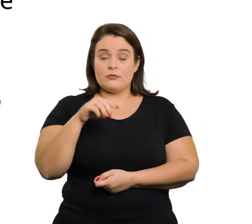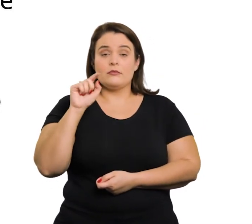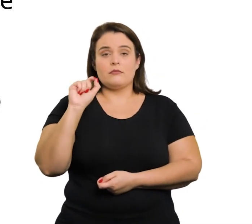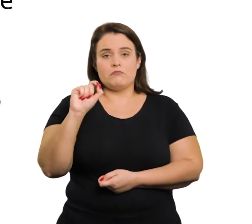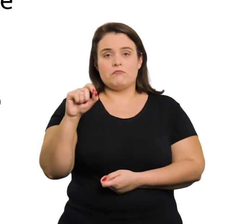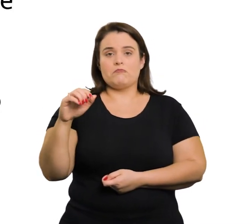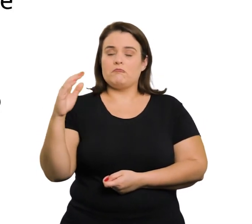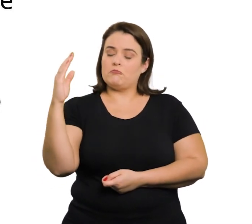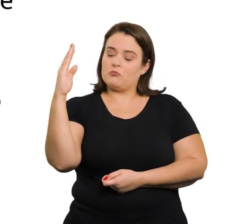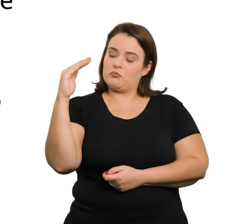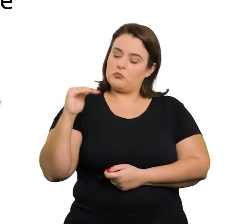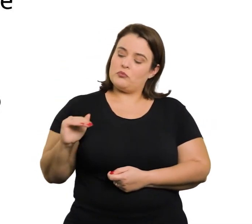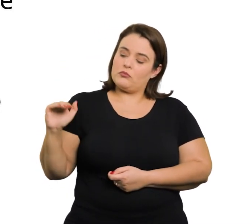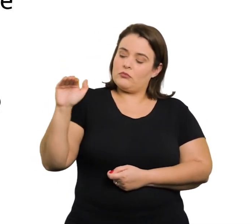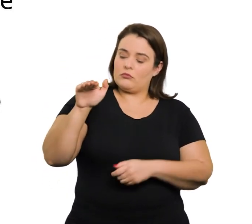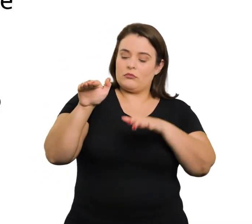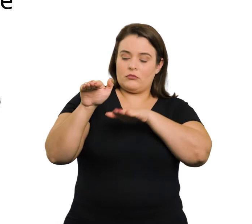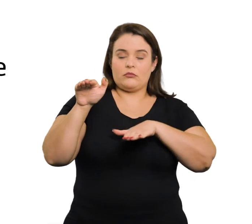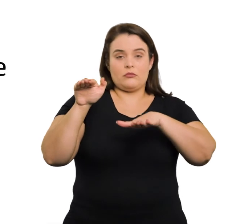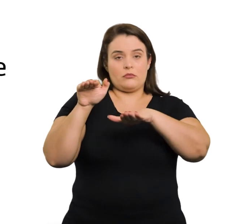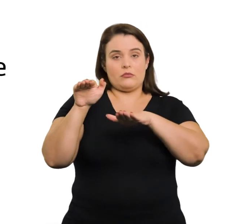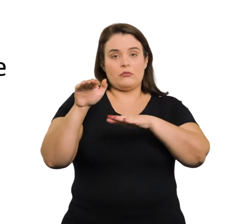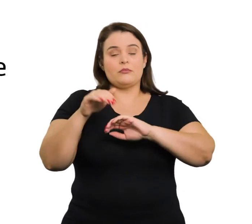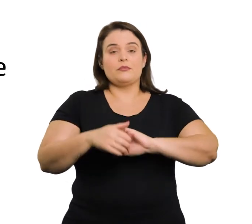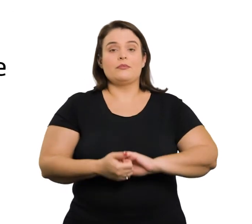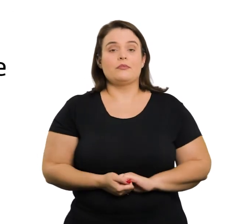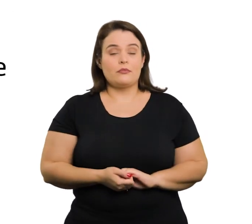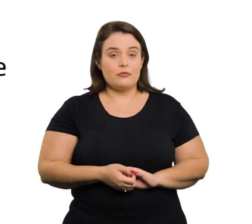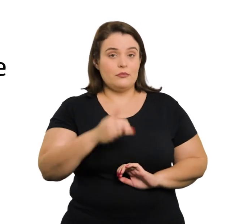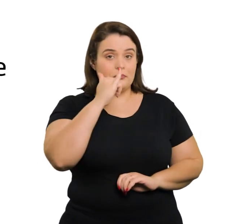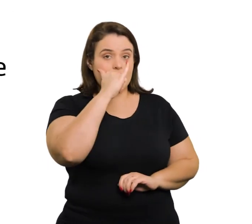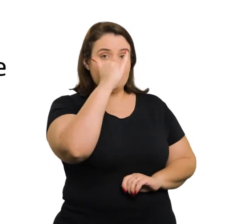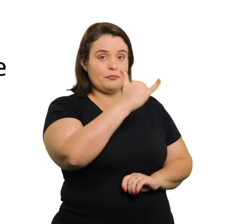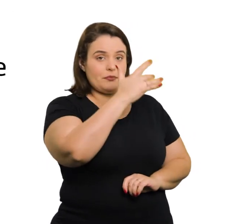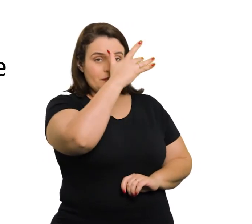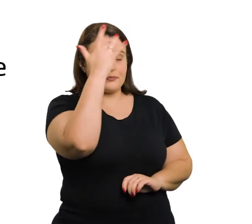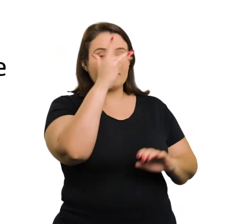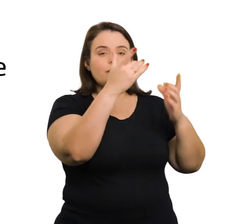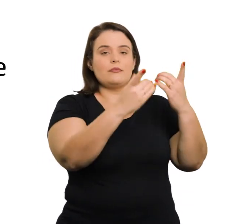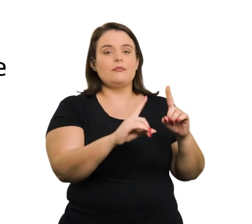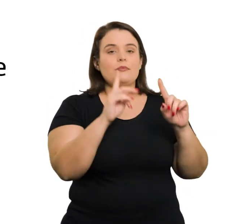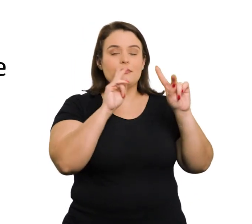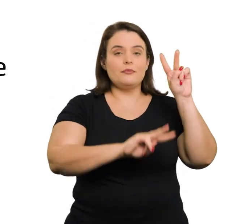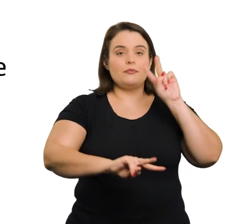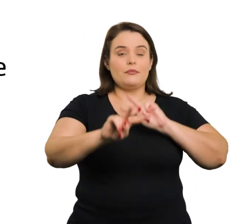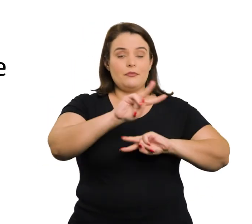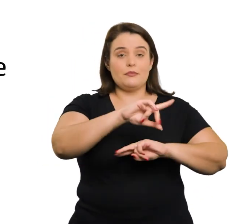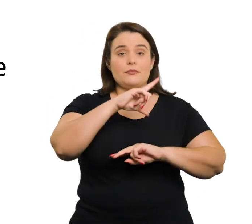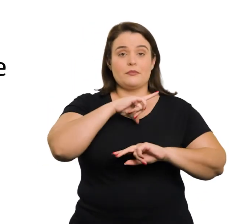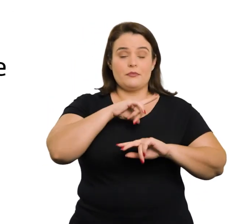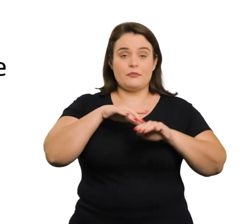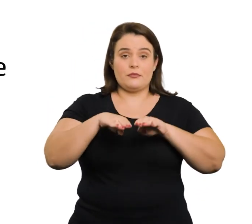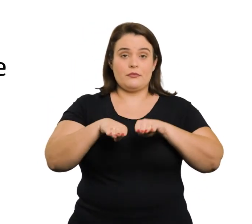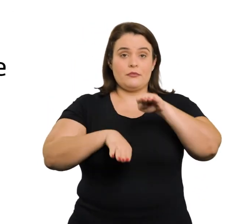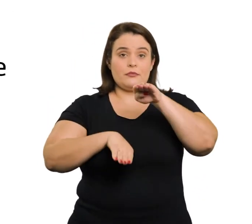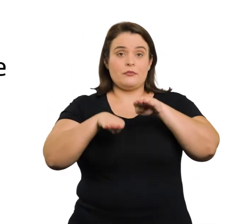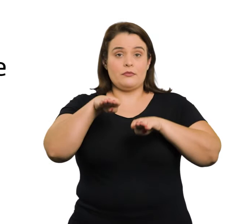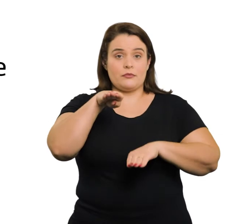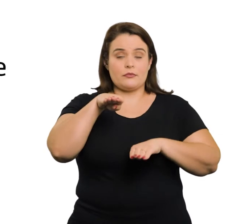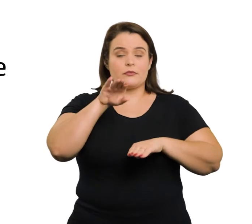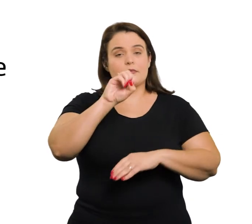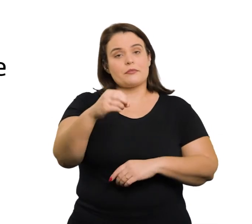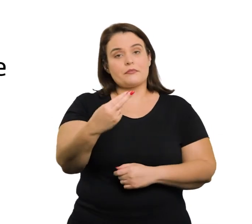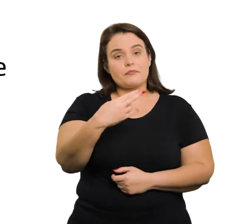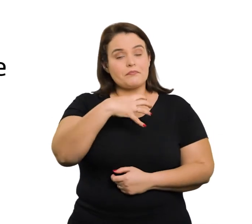metro a projeção do obstáculo. Para informar a pessoa com deficiência visual sobre a existência